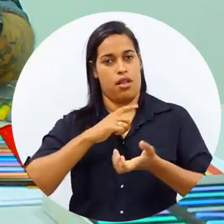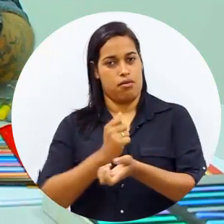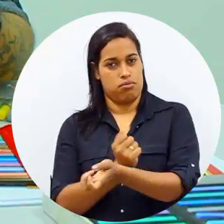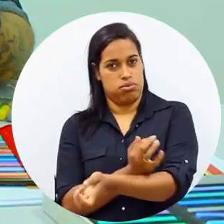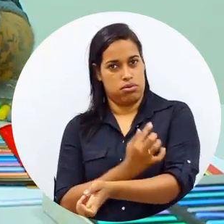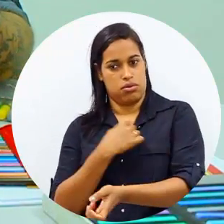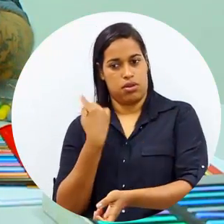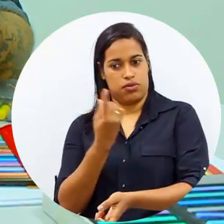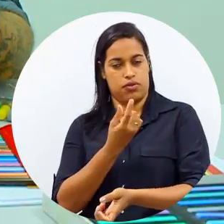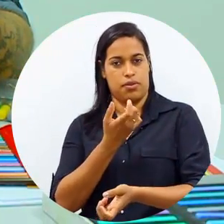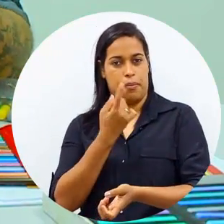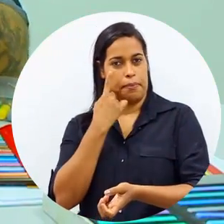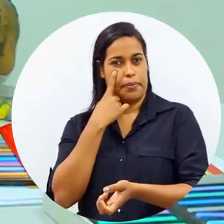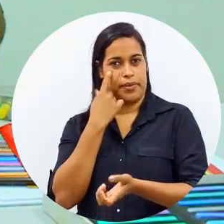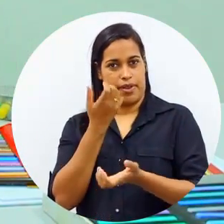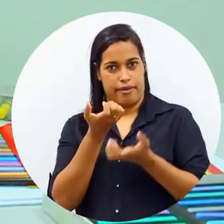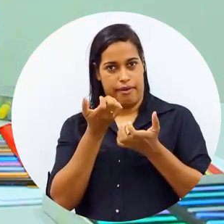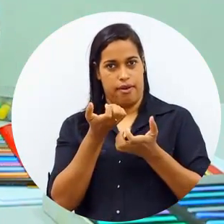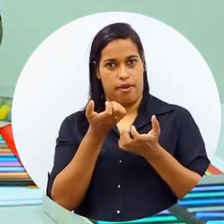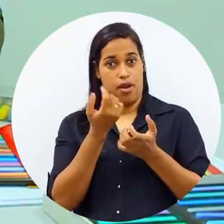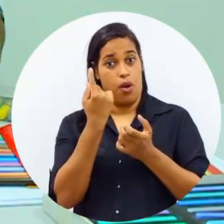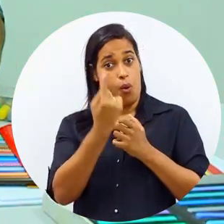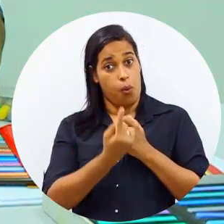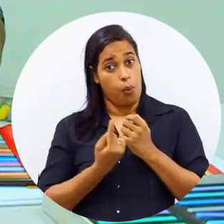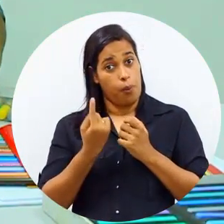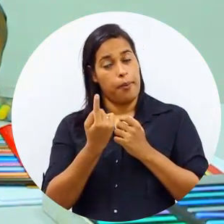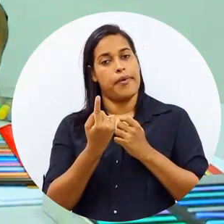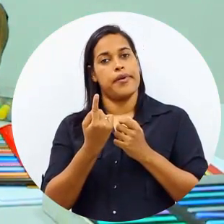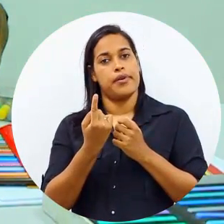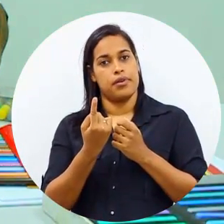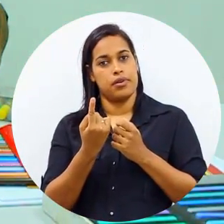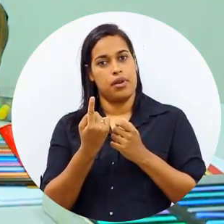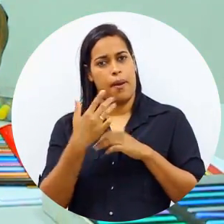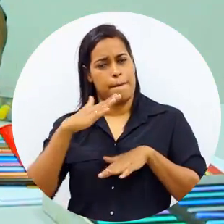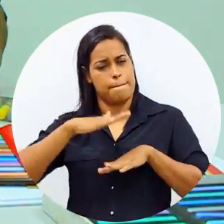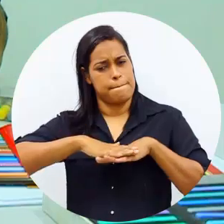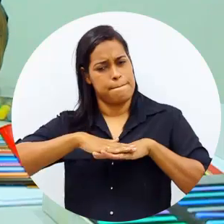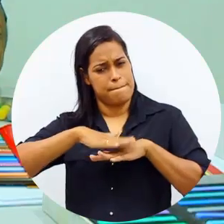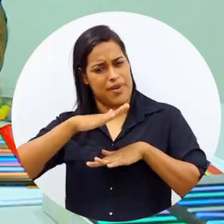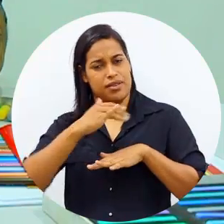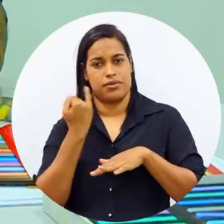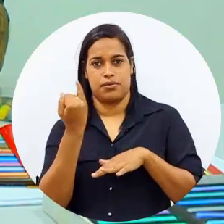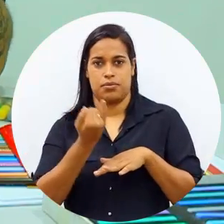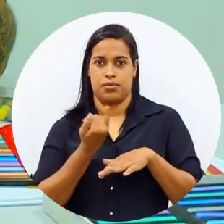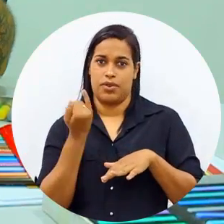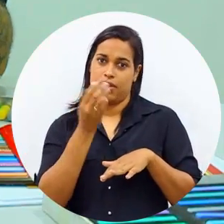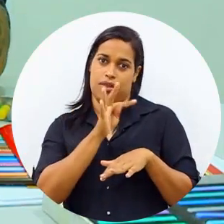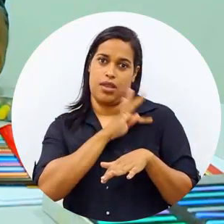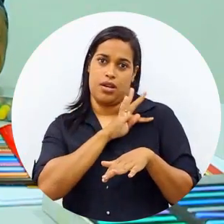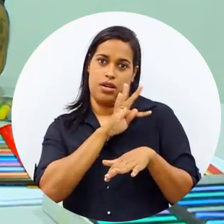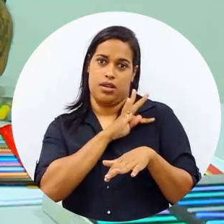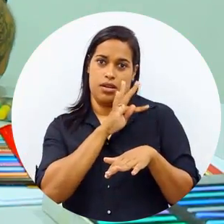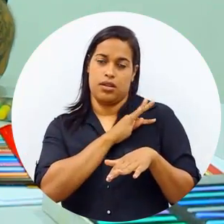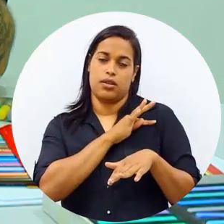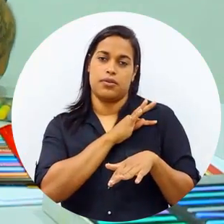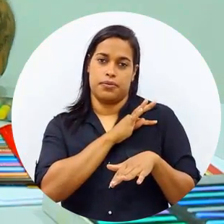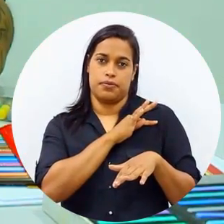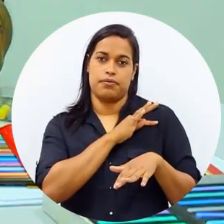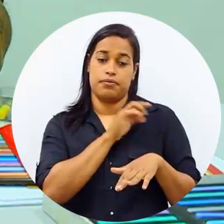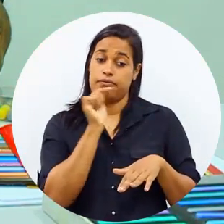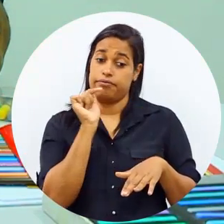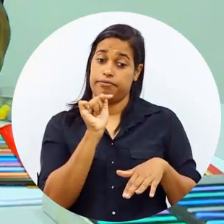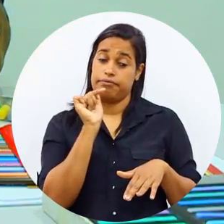as emoções que a gente deseja. Uma das formas mais eficazes, ou uma das técnicas mais